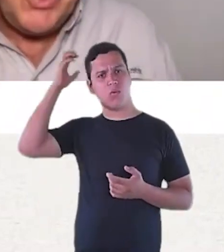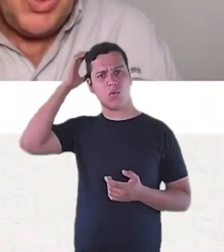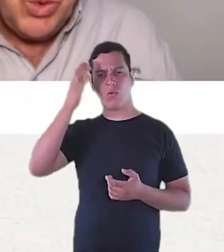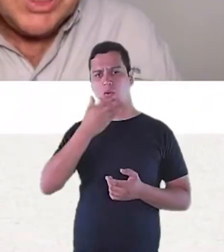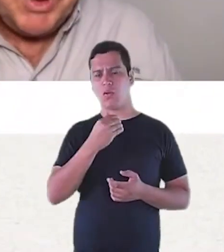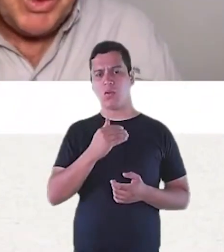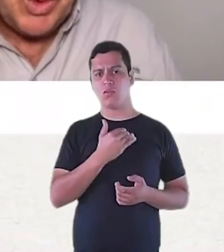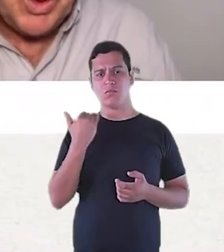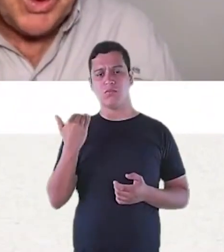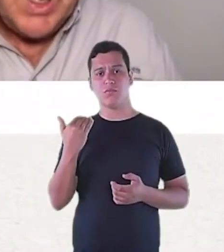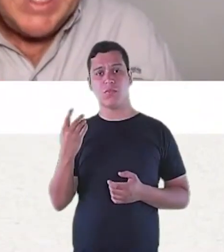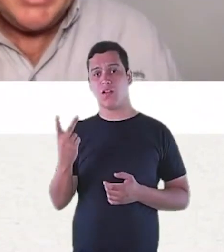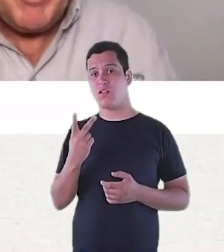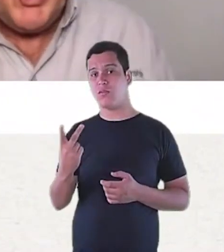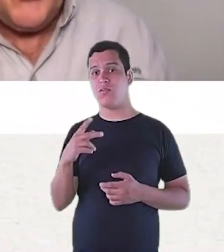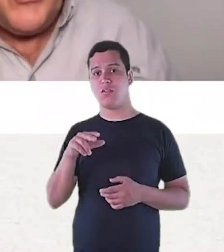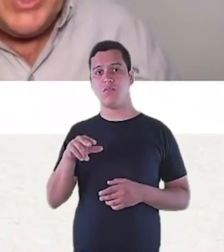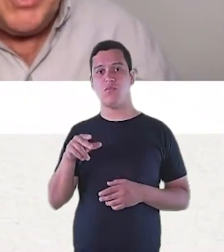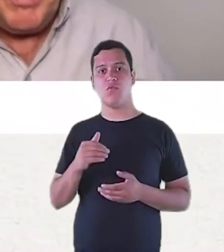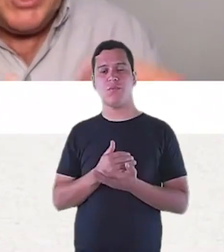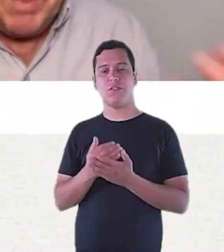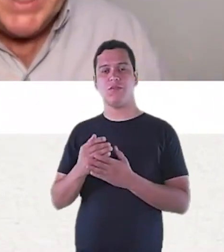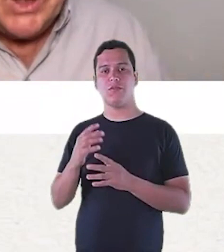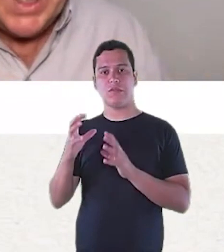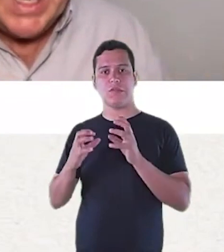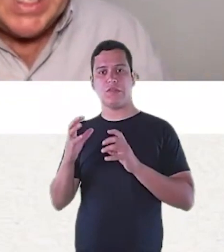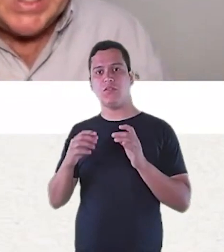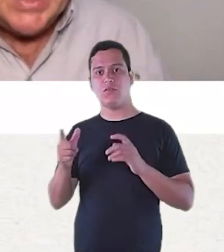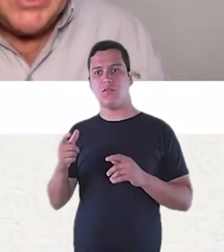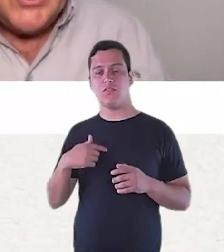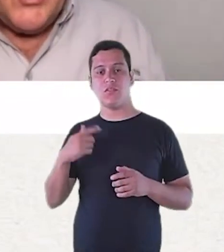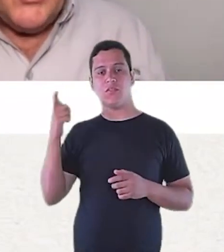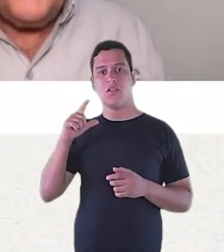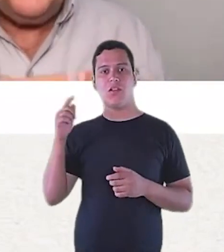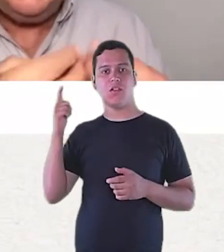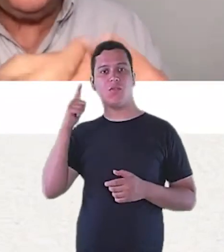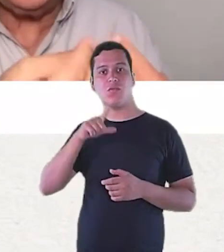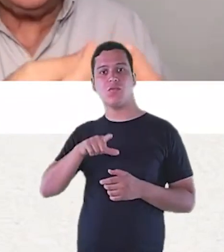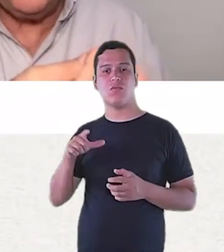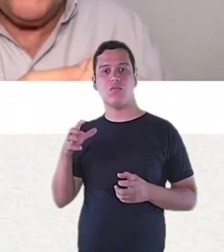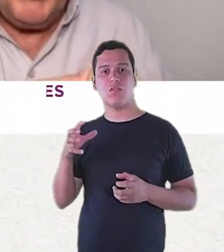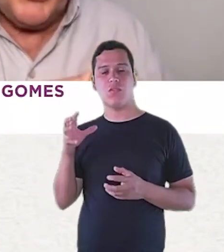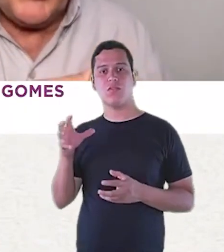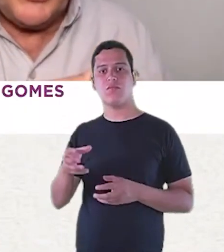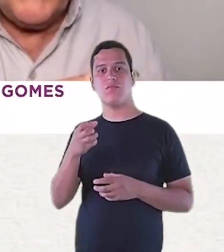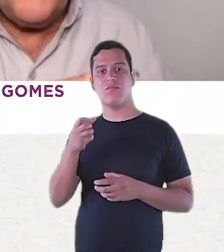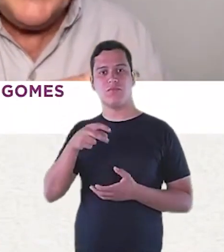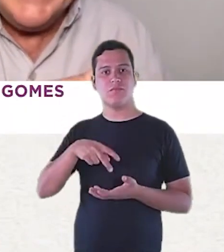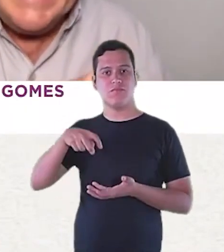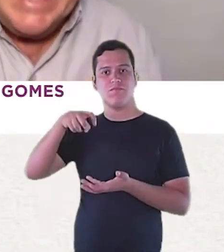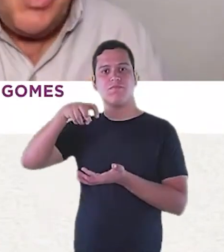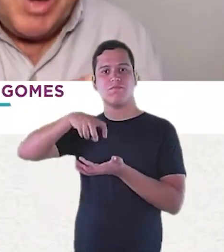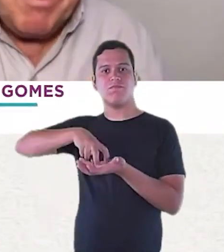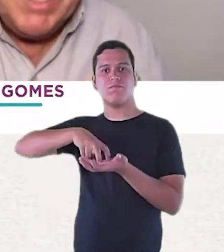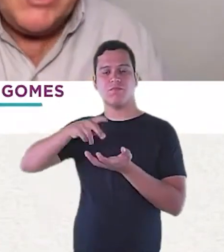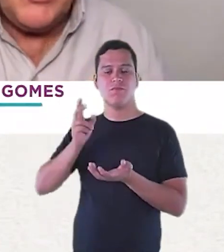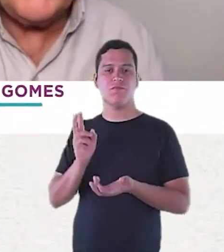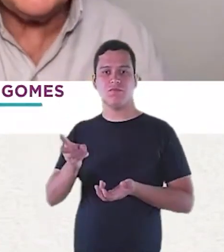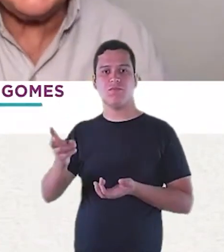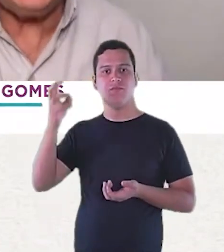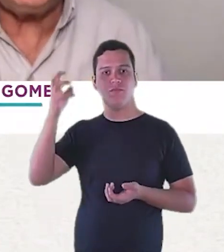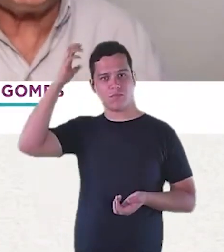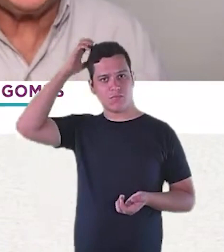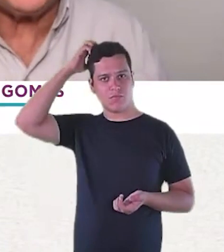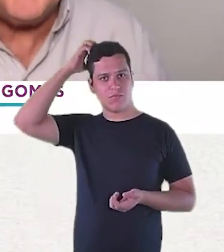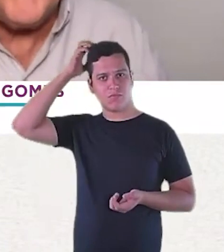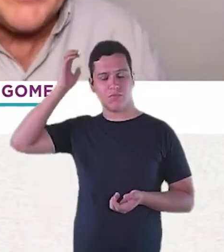irmãos entraram em luta pelo trono. Ela apoiou um filho que perdeu a guerra. O filho que ocupou o trono vendeu a mãe